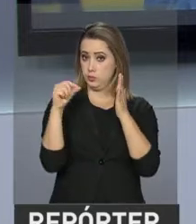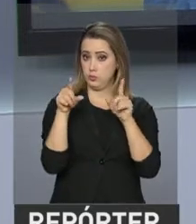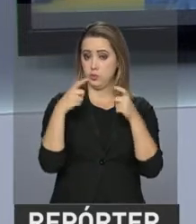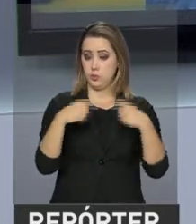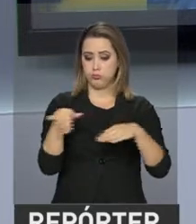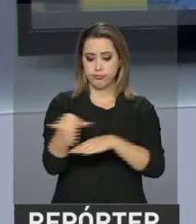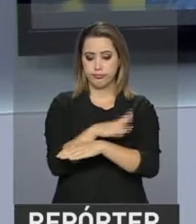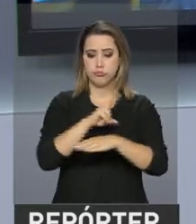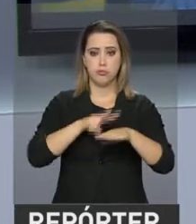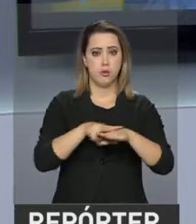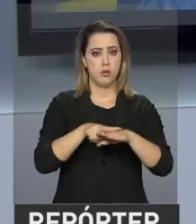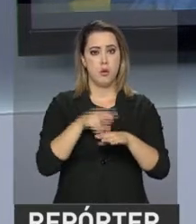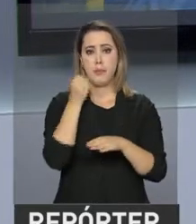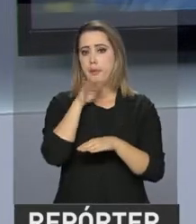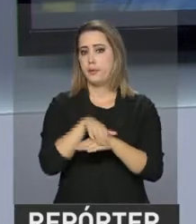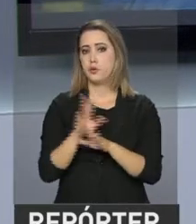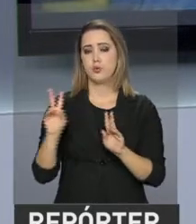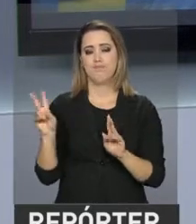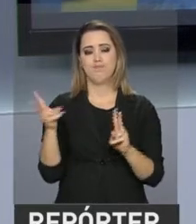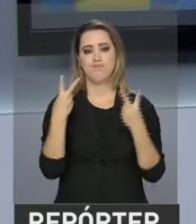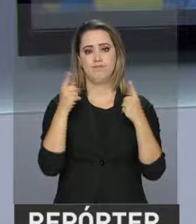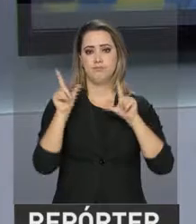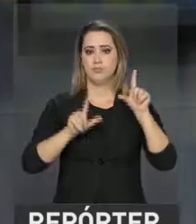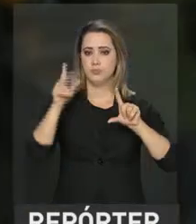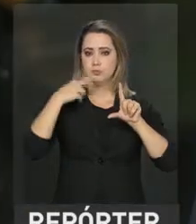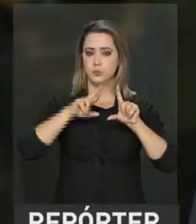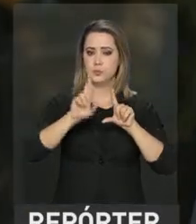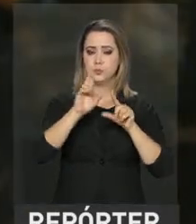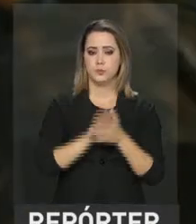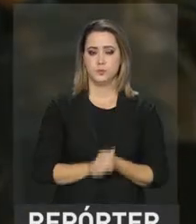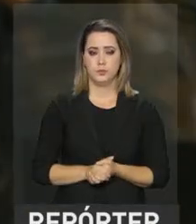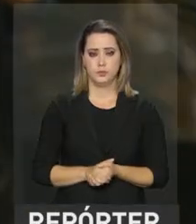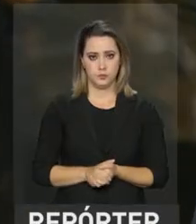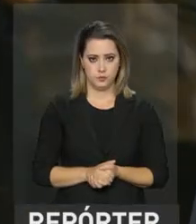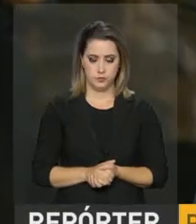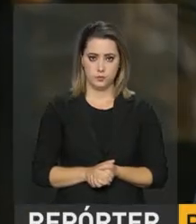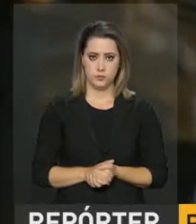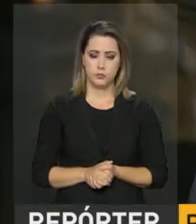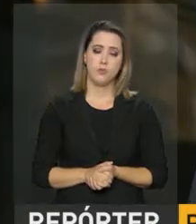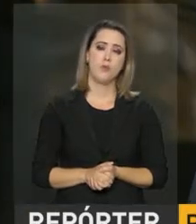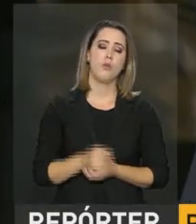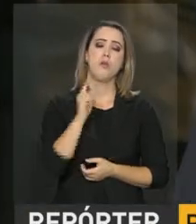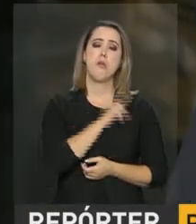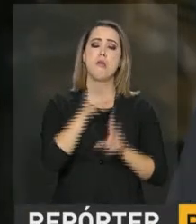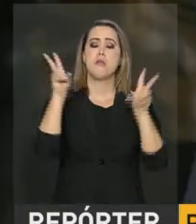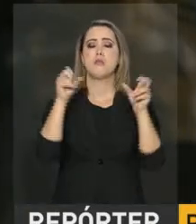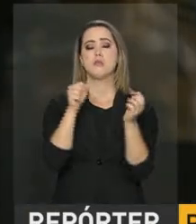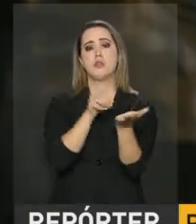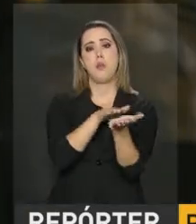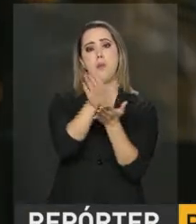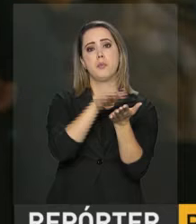deputados boa noite roberto boa noite a todos que nos assistem na tv nbr para roberto esta é uma das matérias que estão